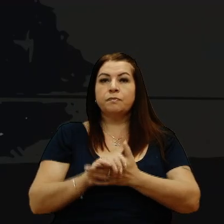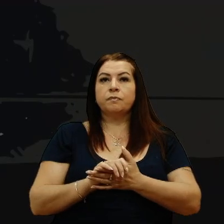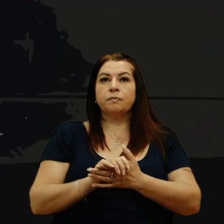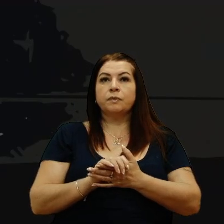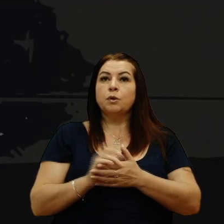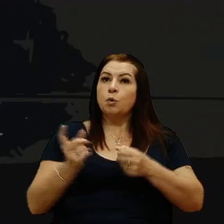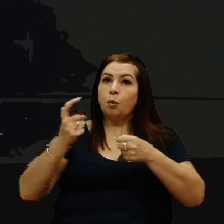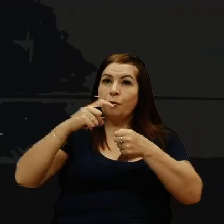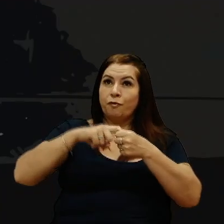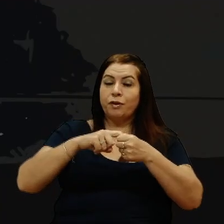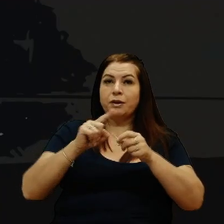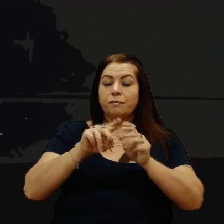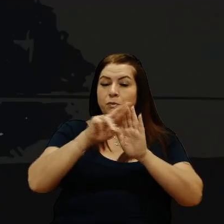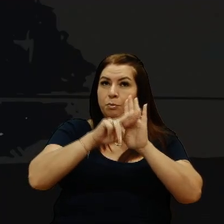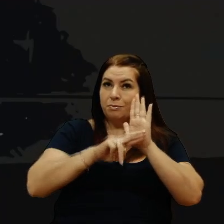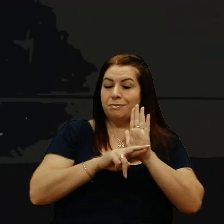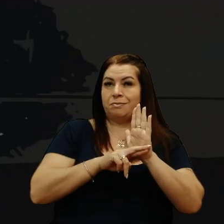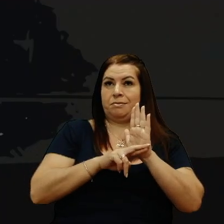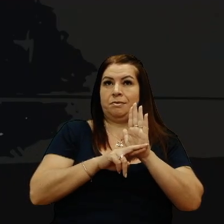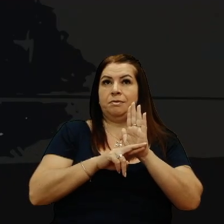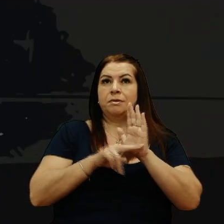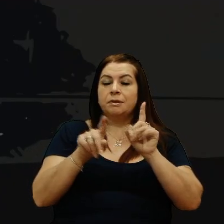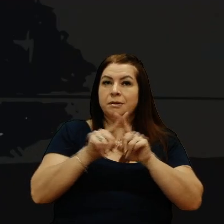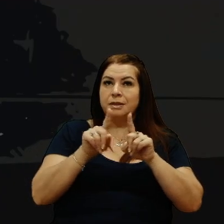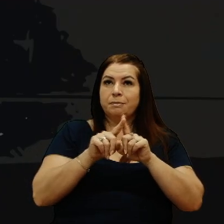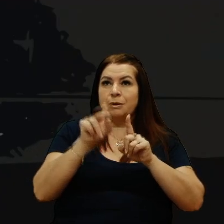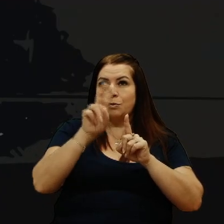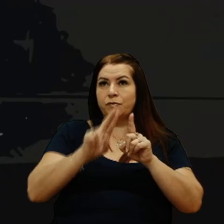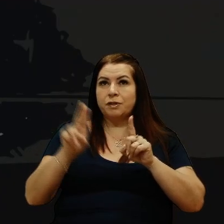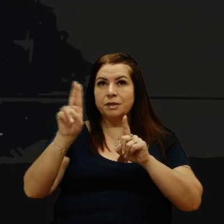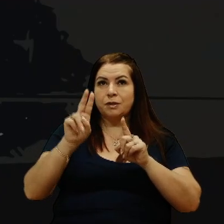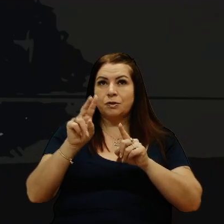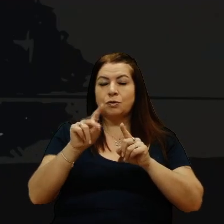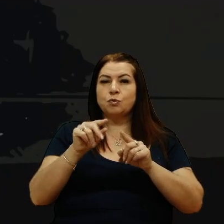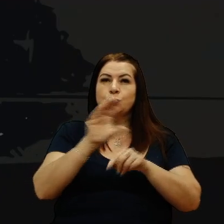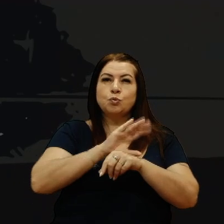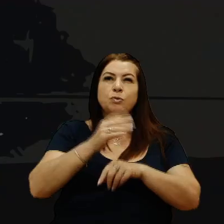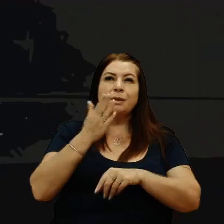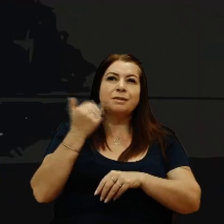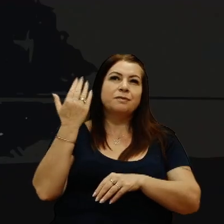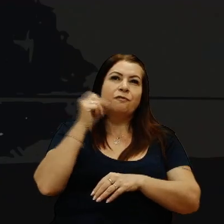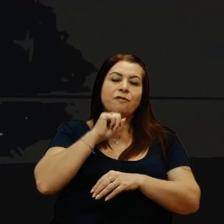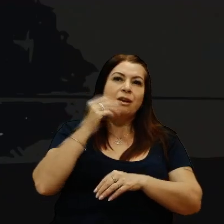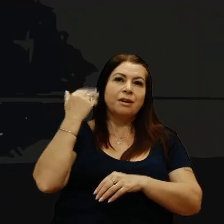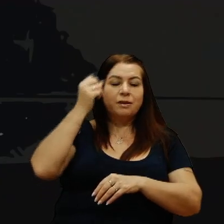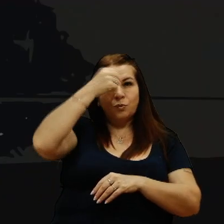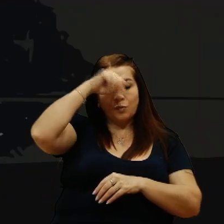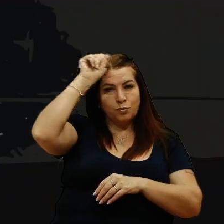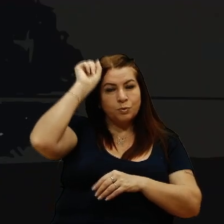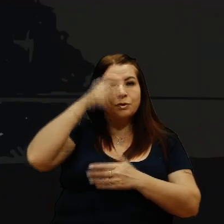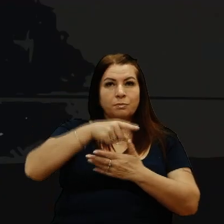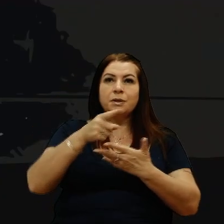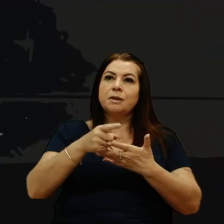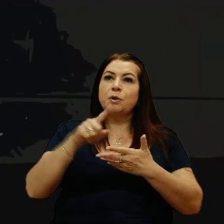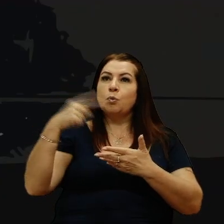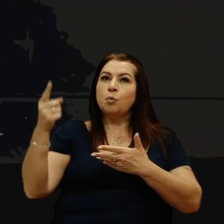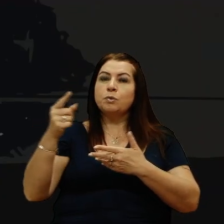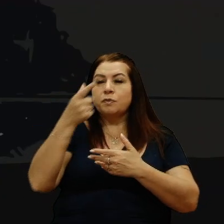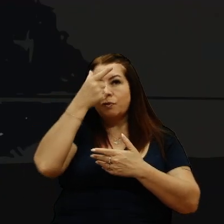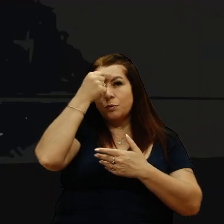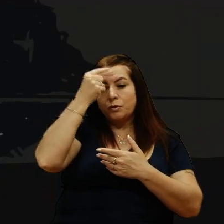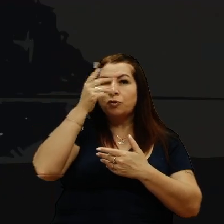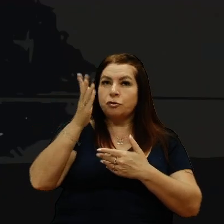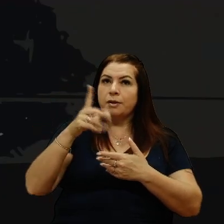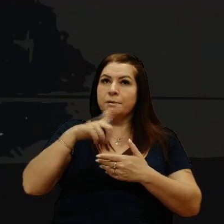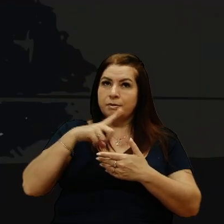irão regulamentar, né, inclusive, as universidades com cursos mais antigos, no caso, a Universidade de Caxias do Sul, as outras faculdades já existentes que têm